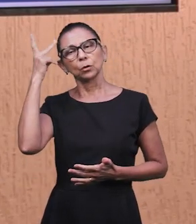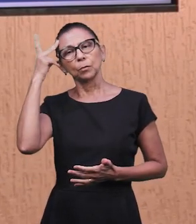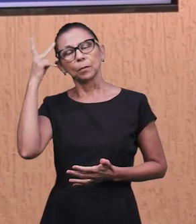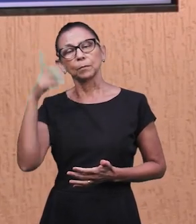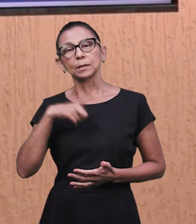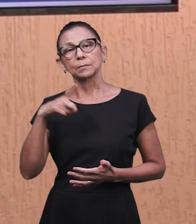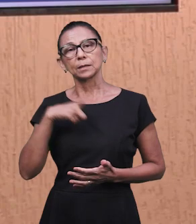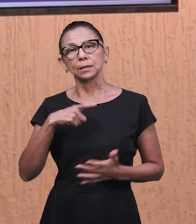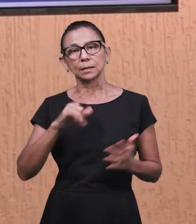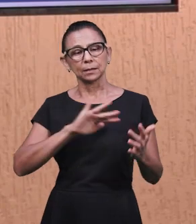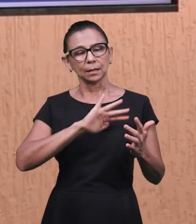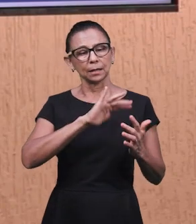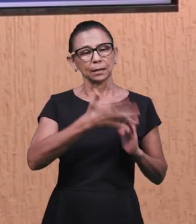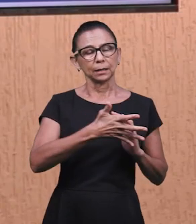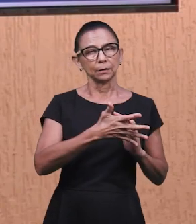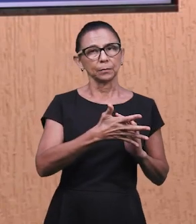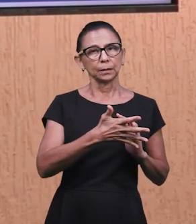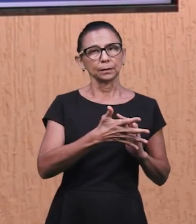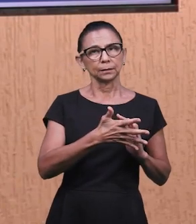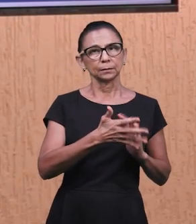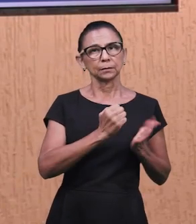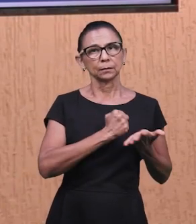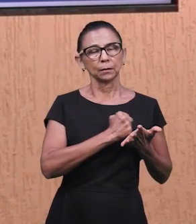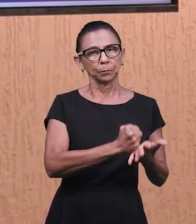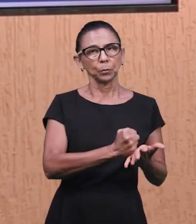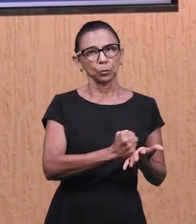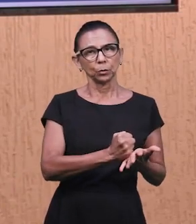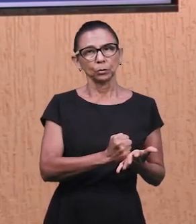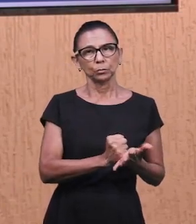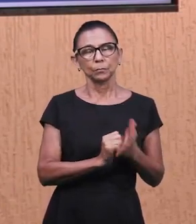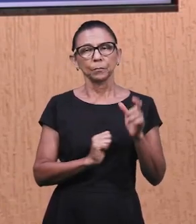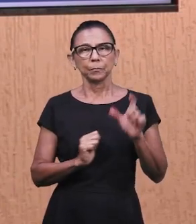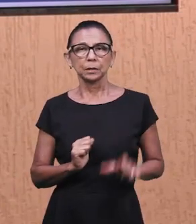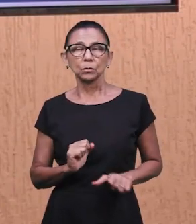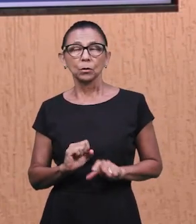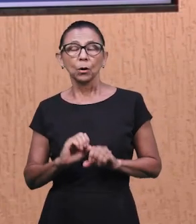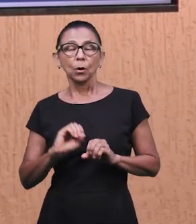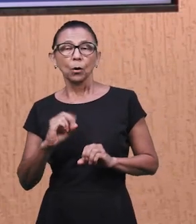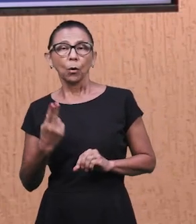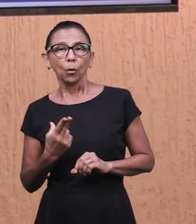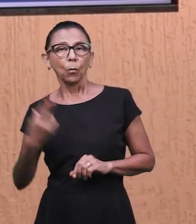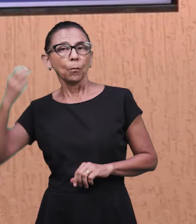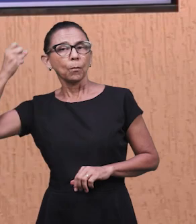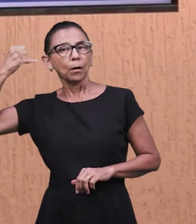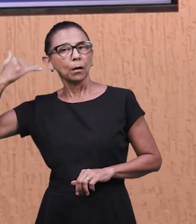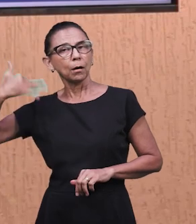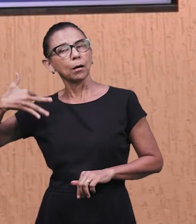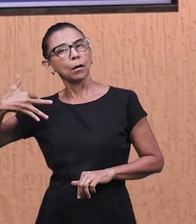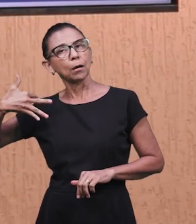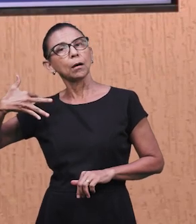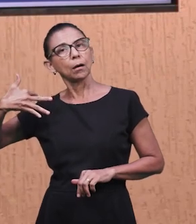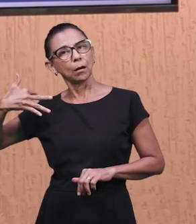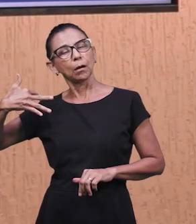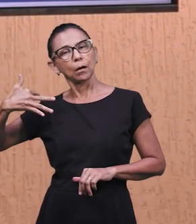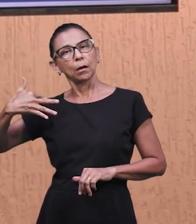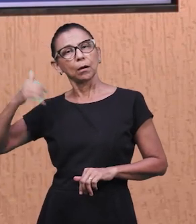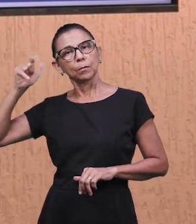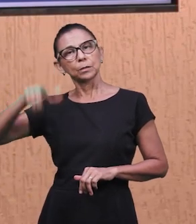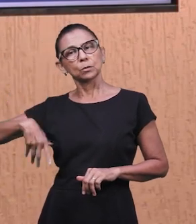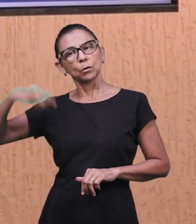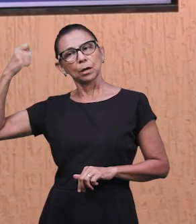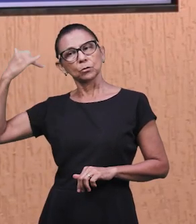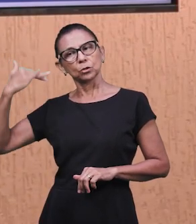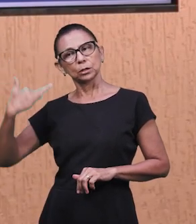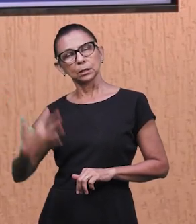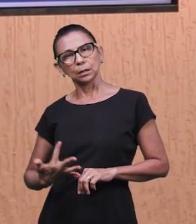Libras e um audiodescritor que pode dar o suporte auditivo para essa criança ou esse